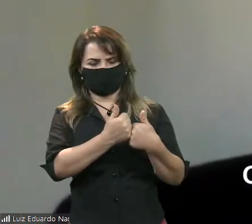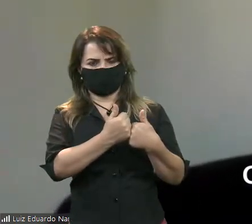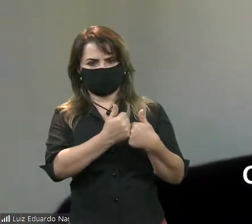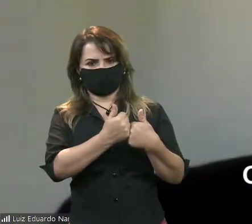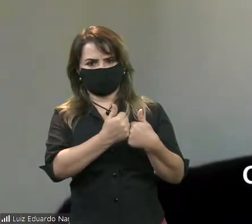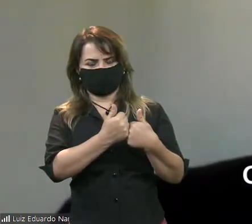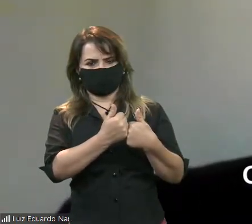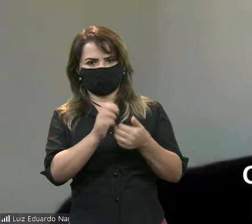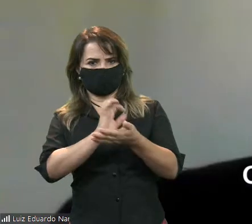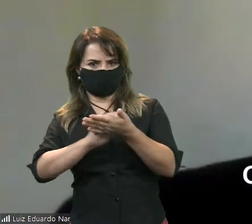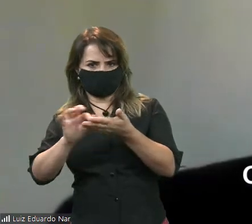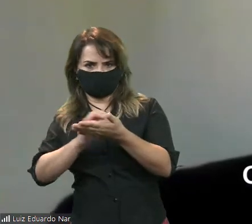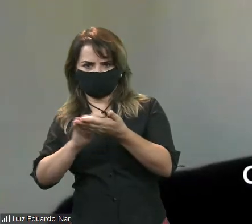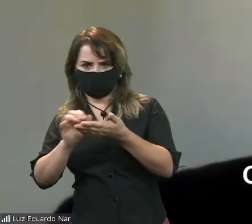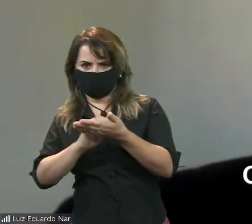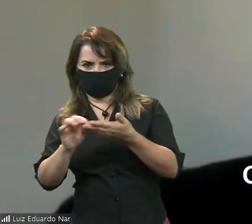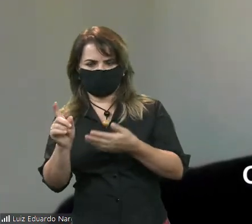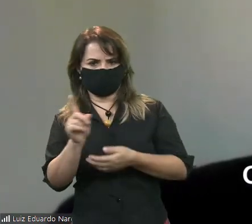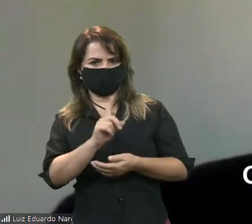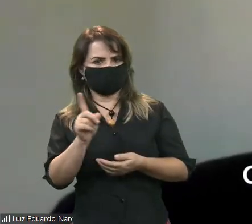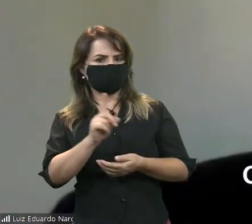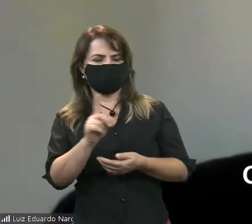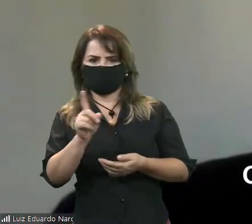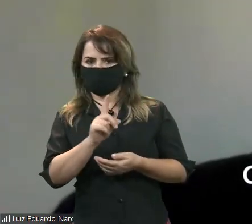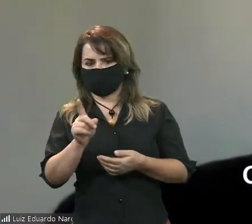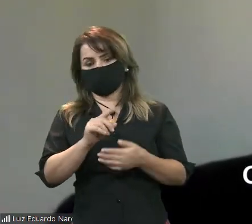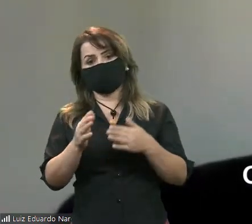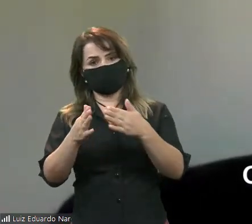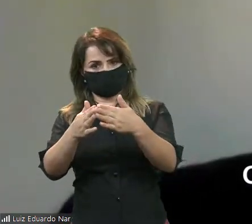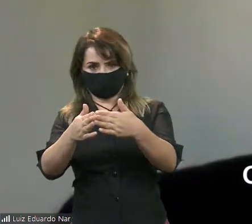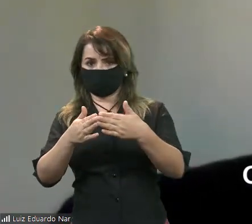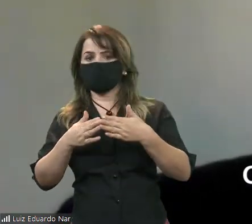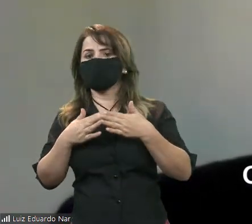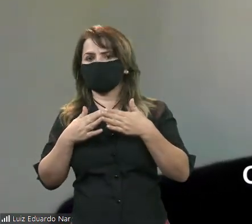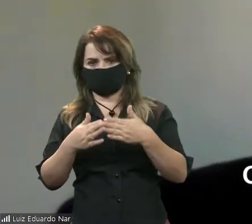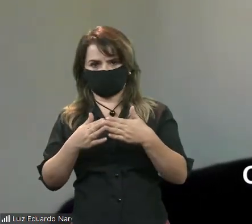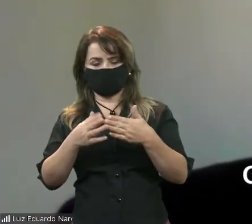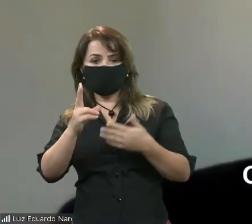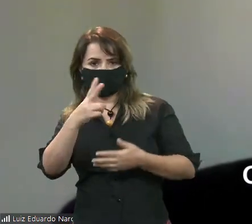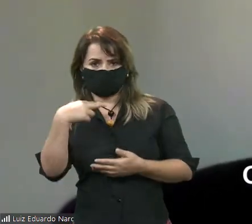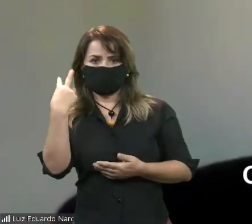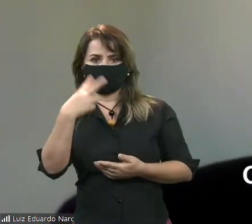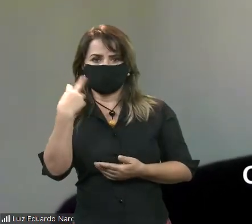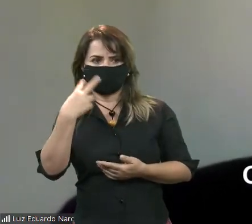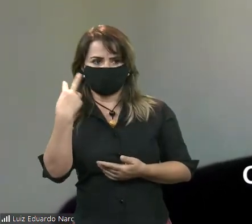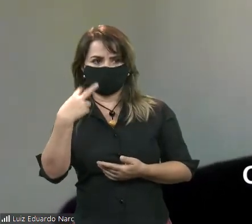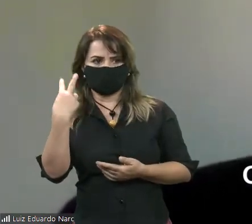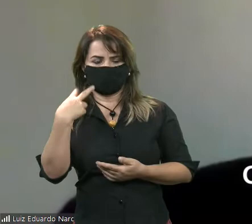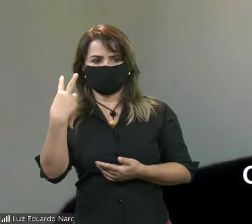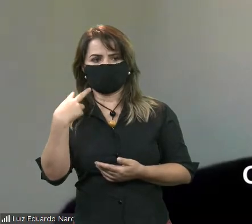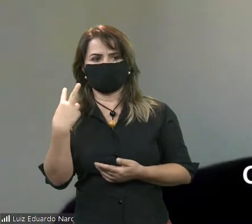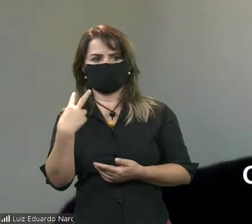o quarto secretário, não é? Então, eu peço a fineza dos senhores vereadores